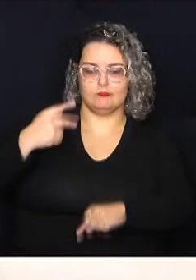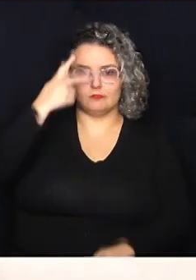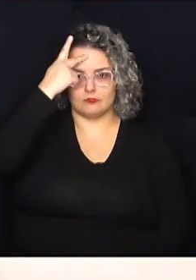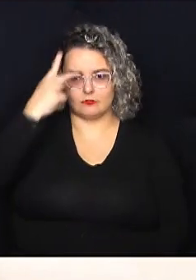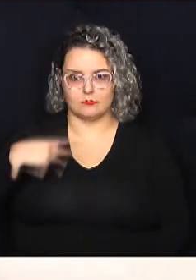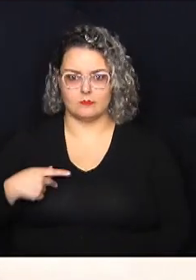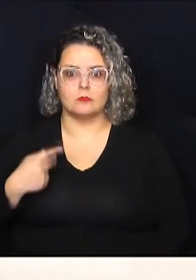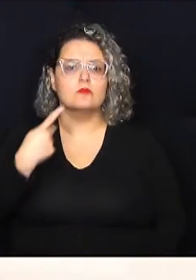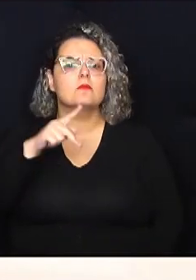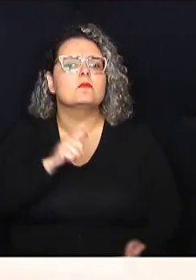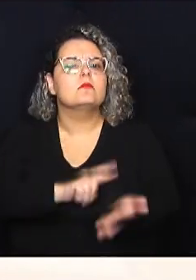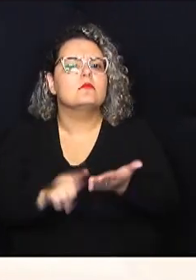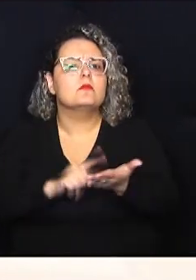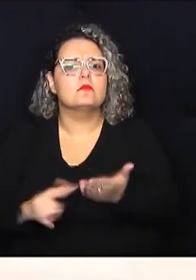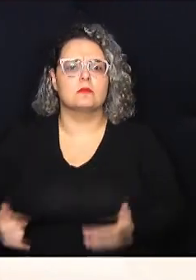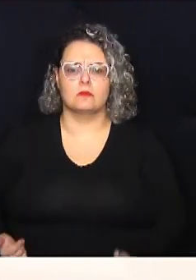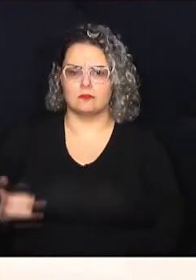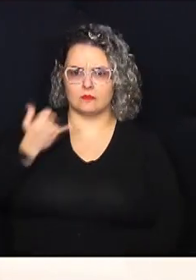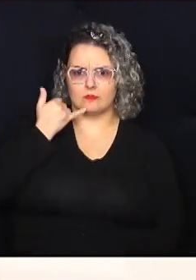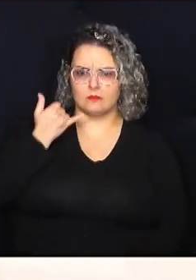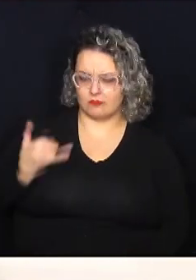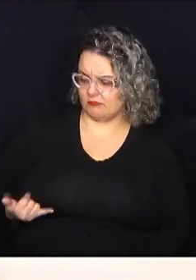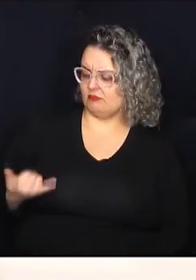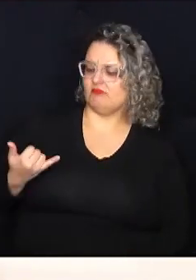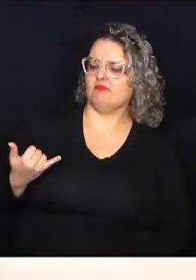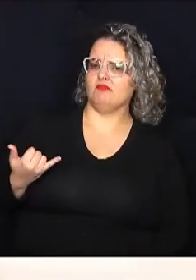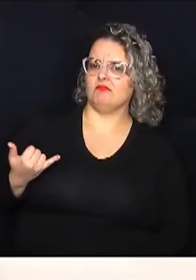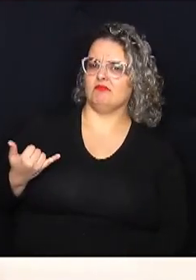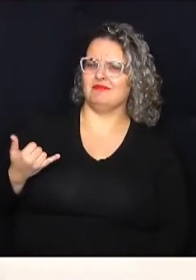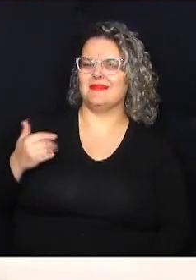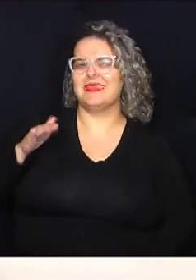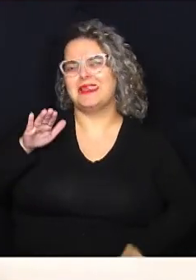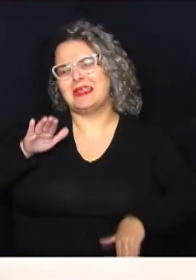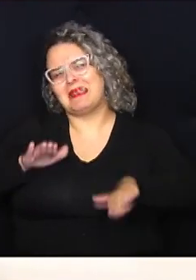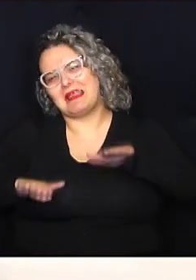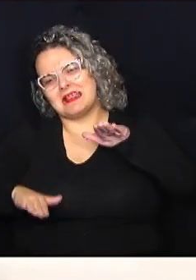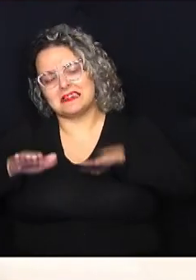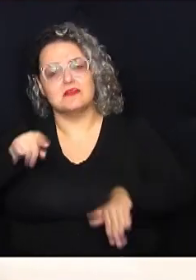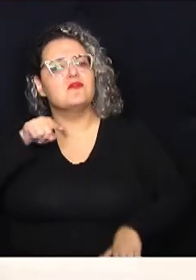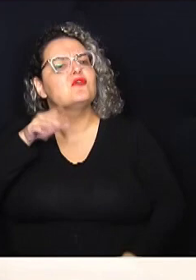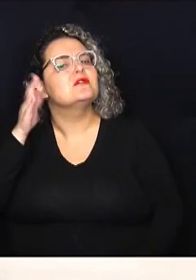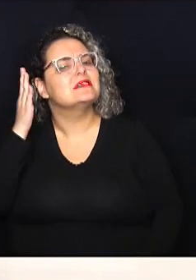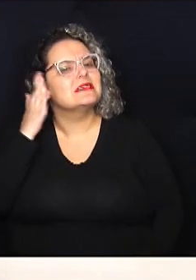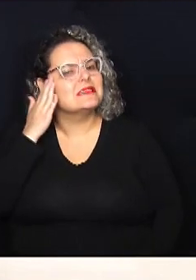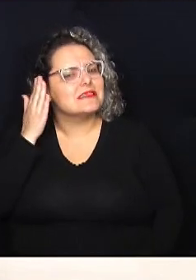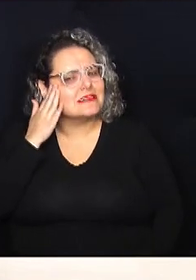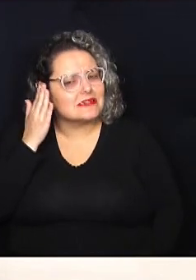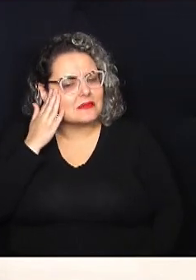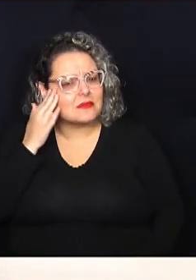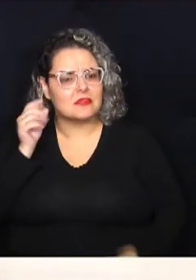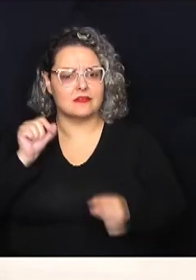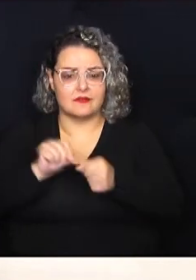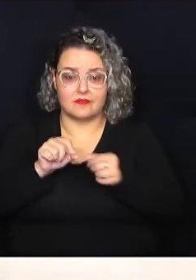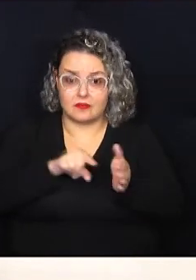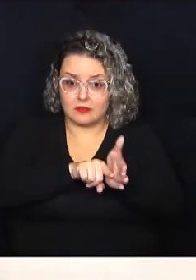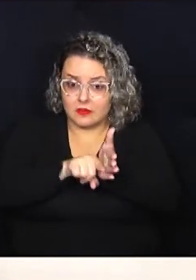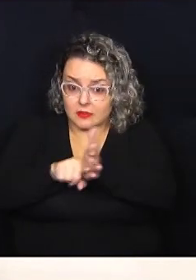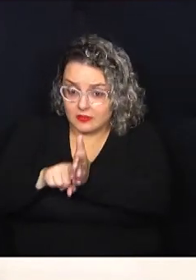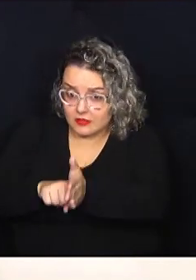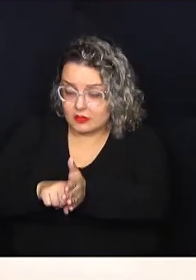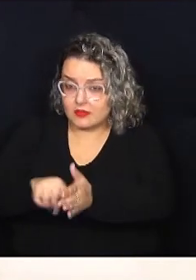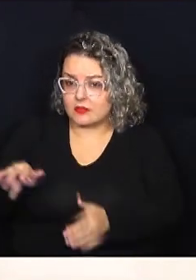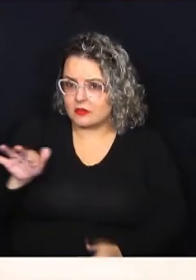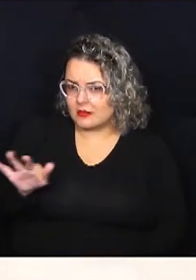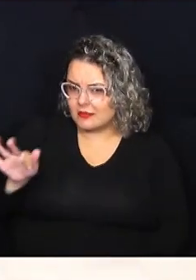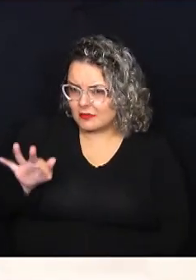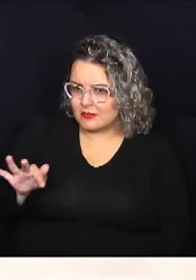a tela do seu celular Às vezes você sabia que foi feita uma pesquisa na universidade